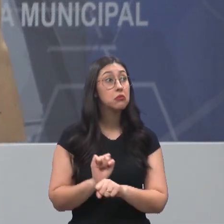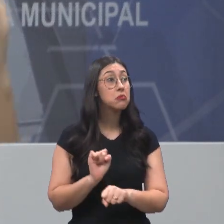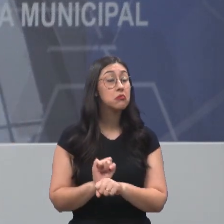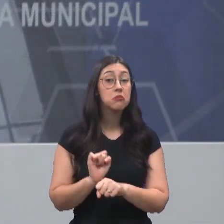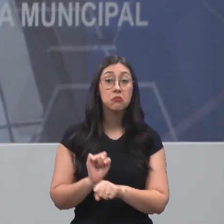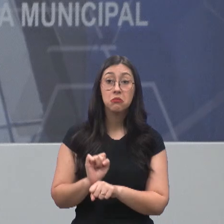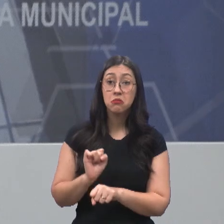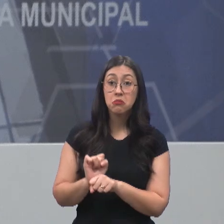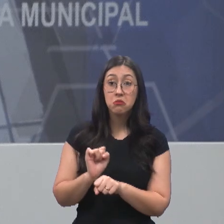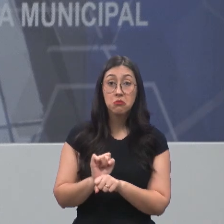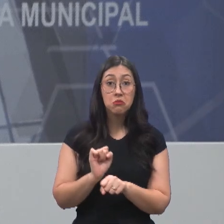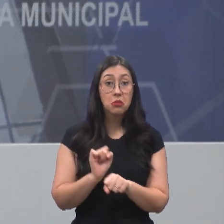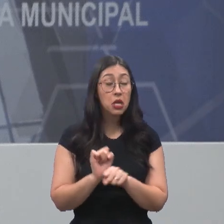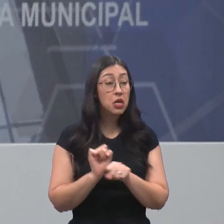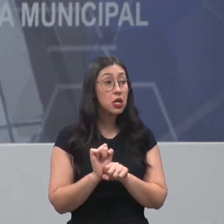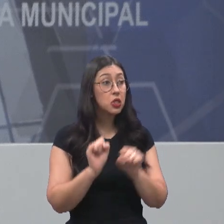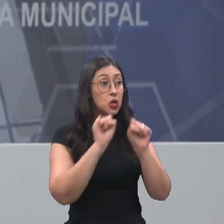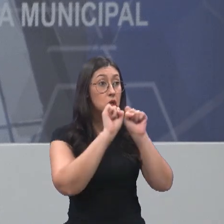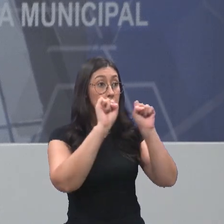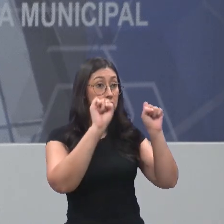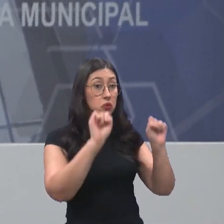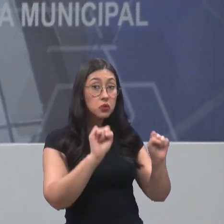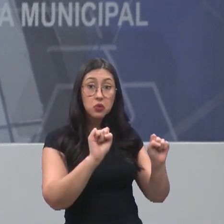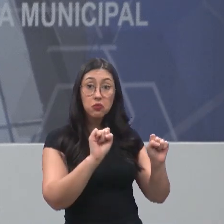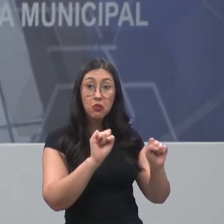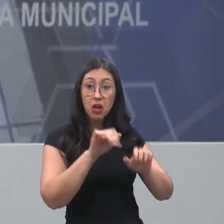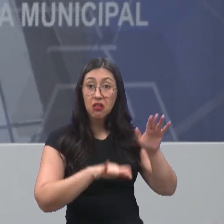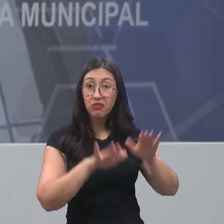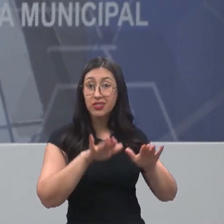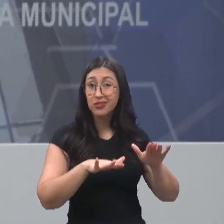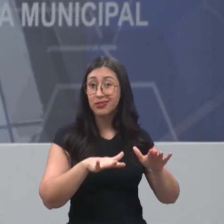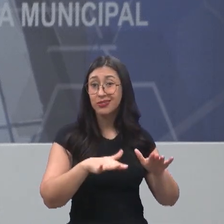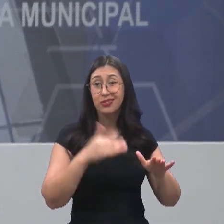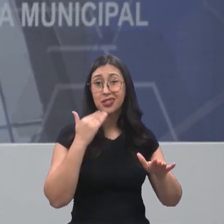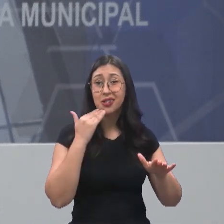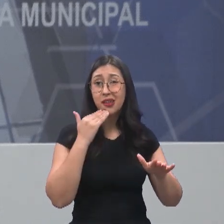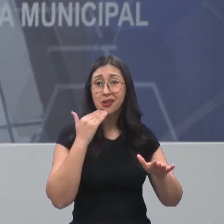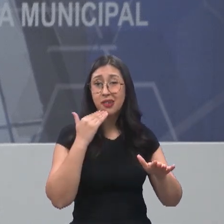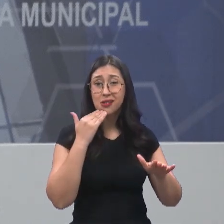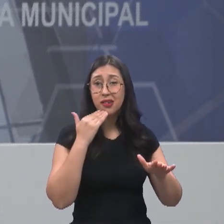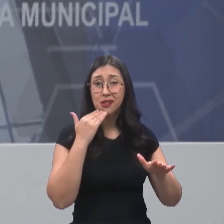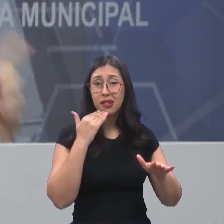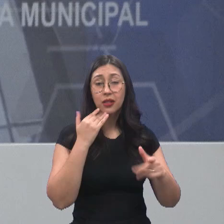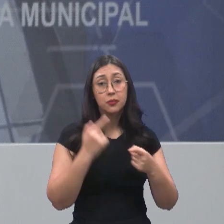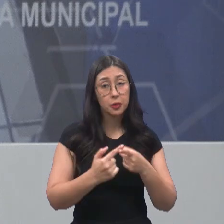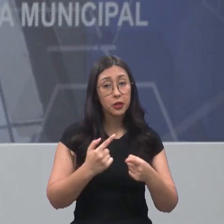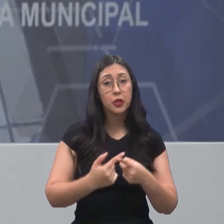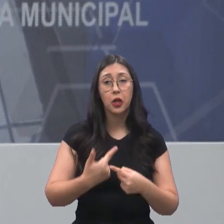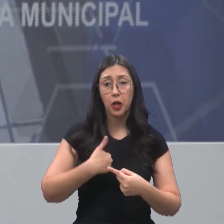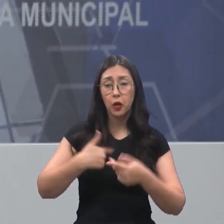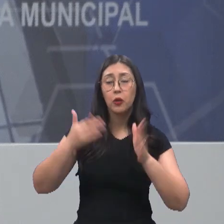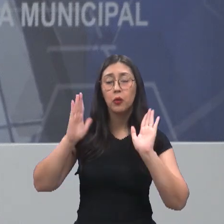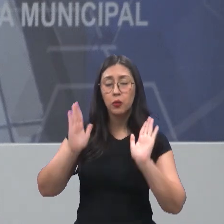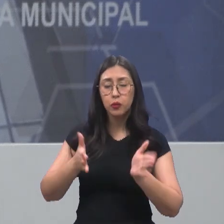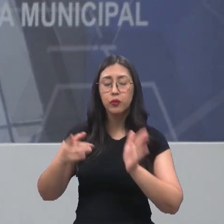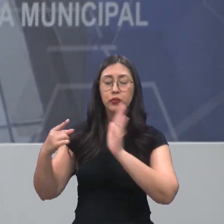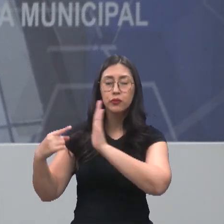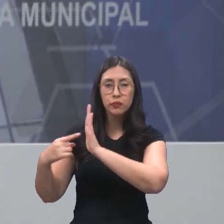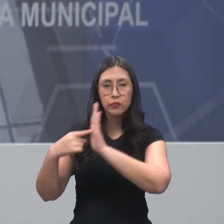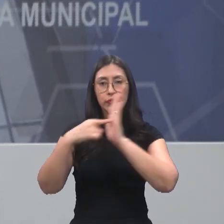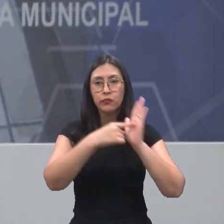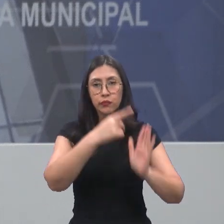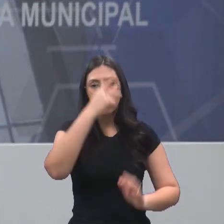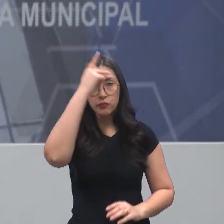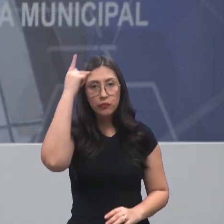fica à mercê de um sistema que muitas vezes não funciona porque eu já denunciei aqui pessoas que já